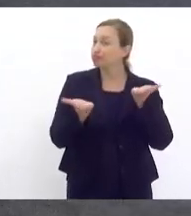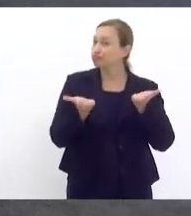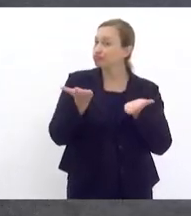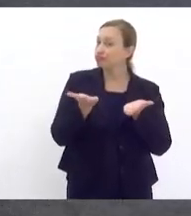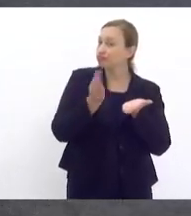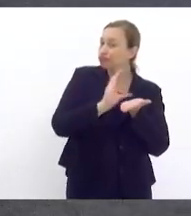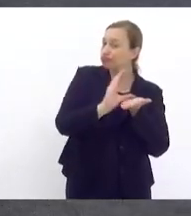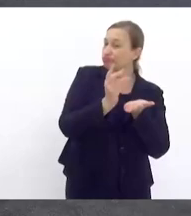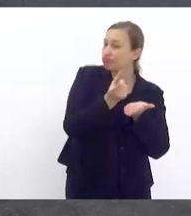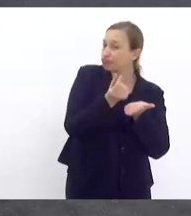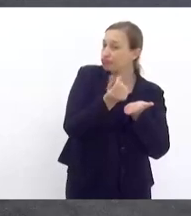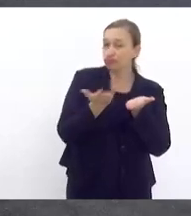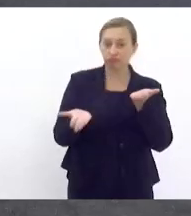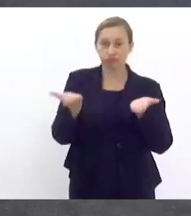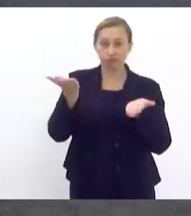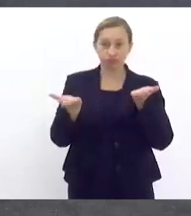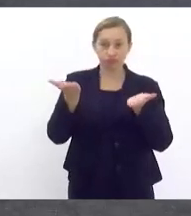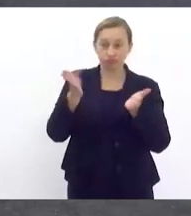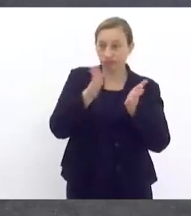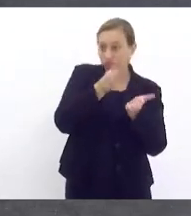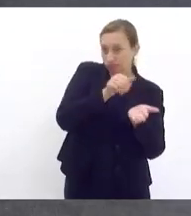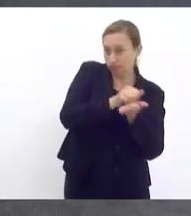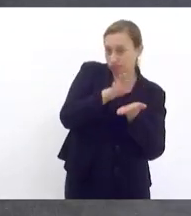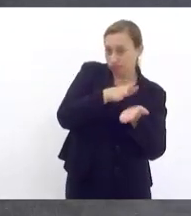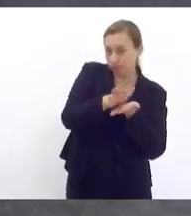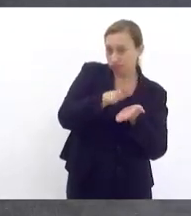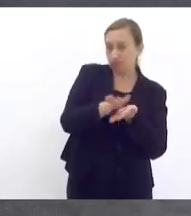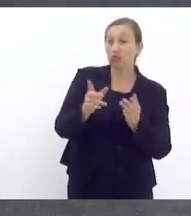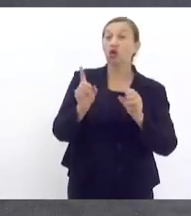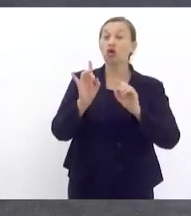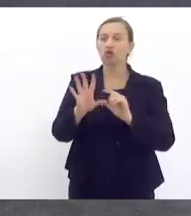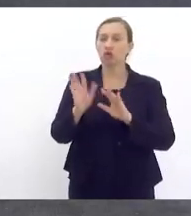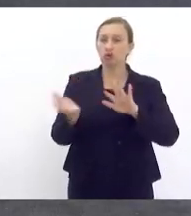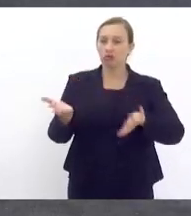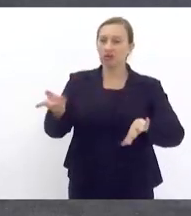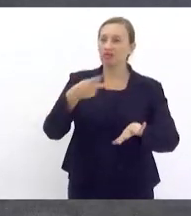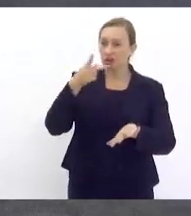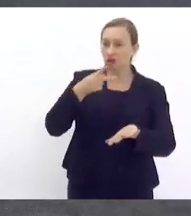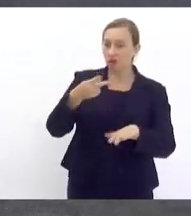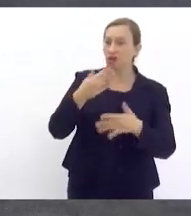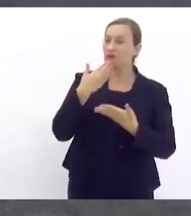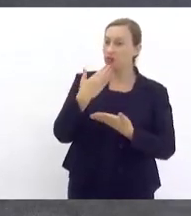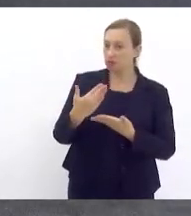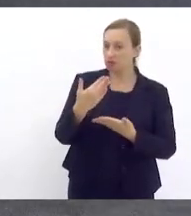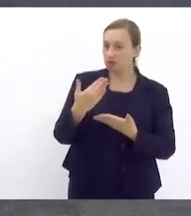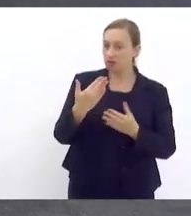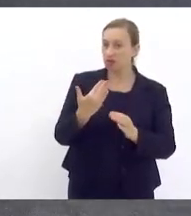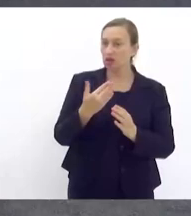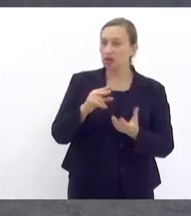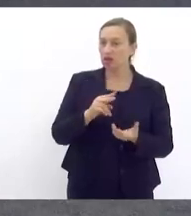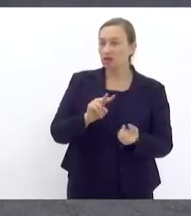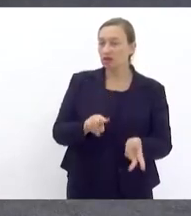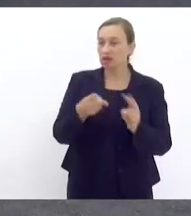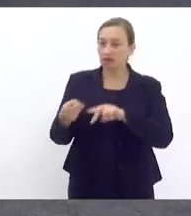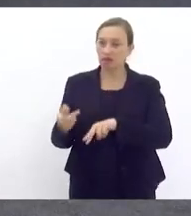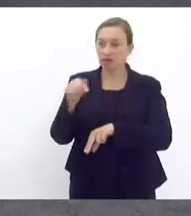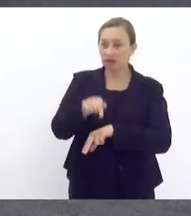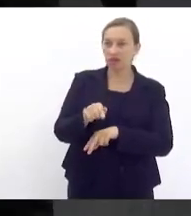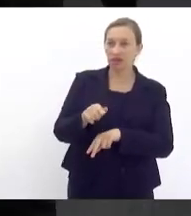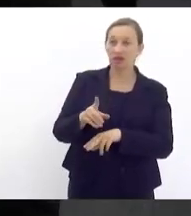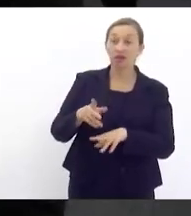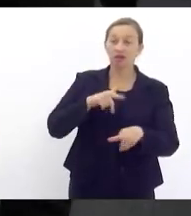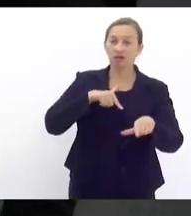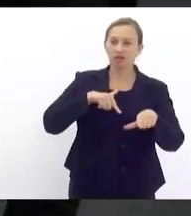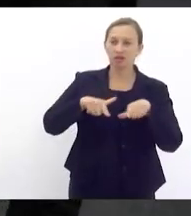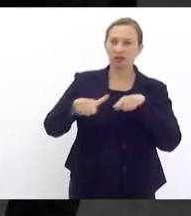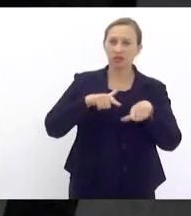despesa esteja empatando é só para ajudar aí a discussão já que você fez uma parte eu faço uma sugestão encaminha aqui você eu trabalhei com colombiano quer dizer que